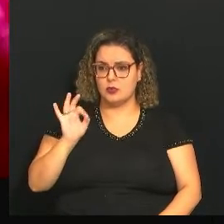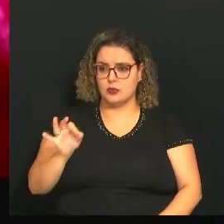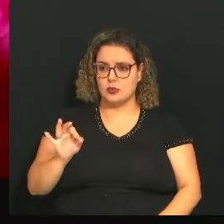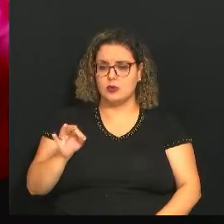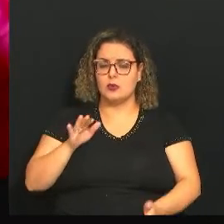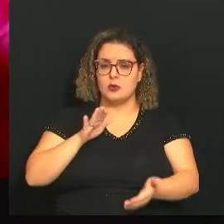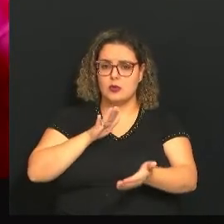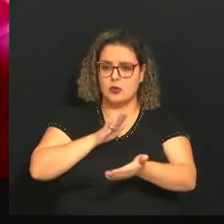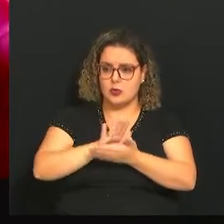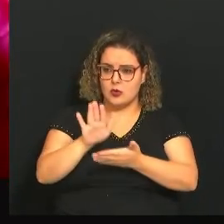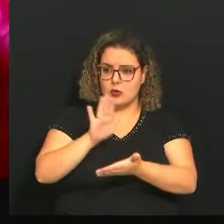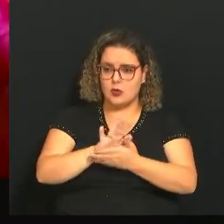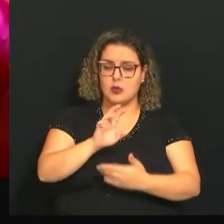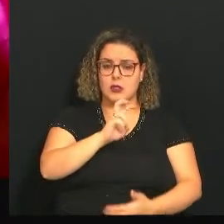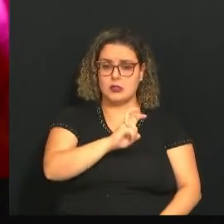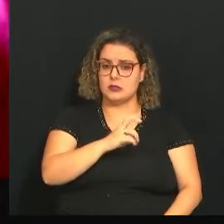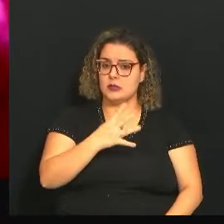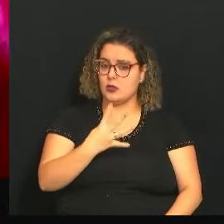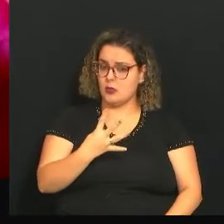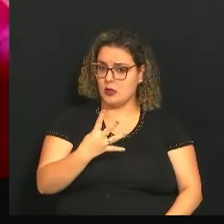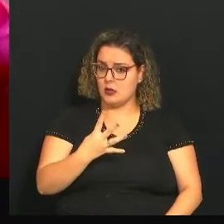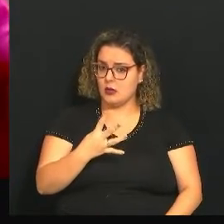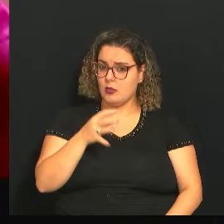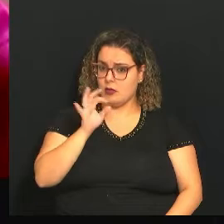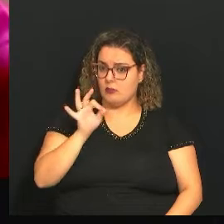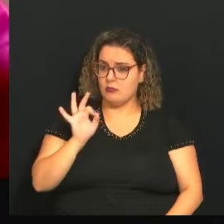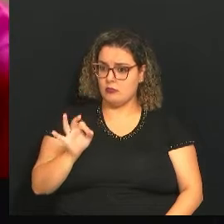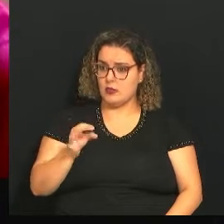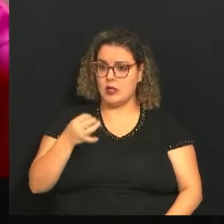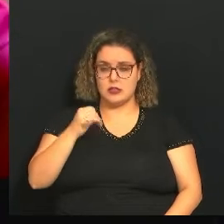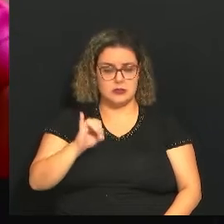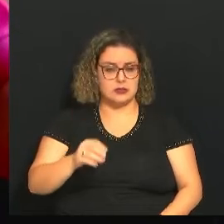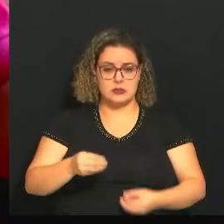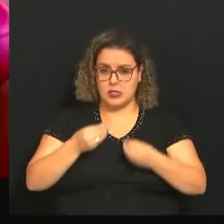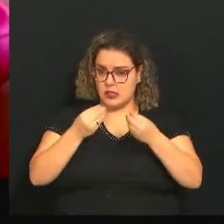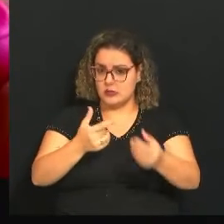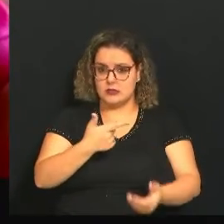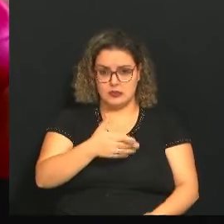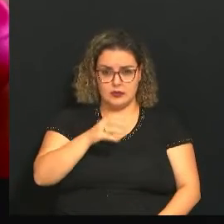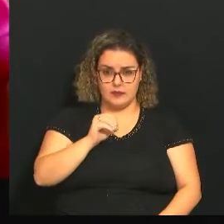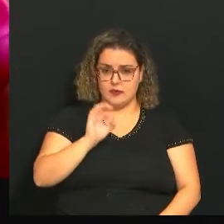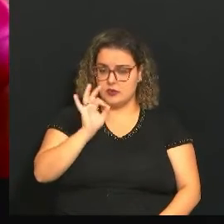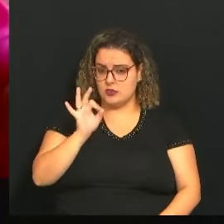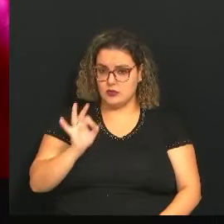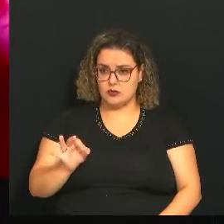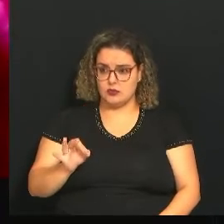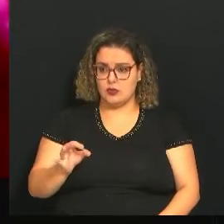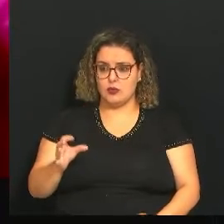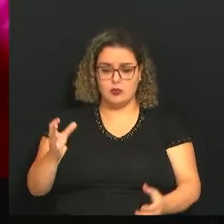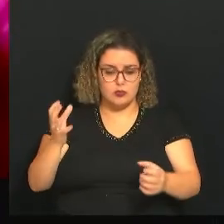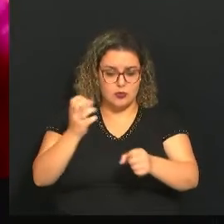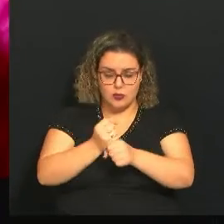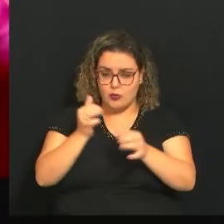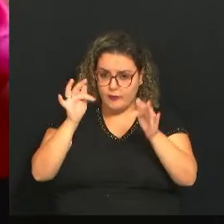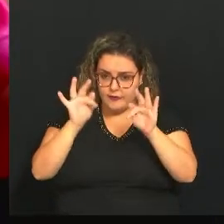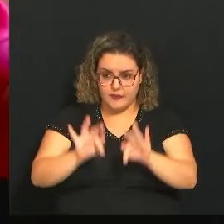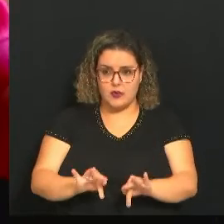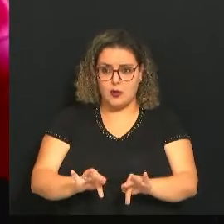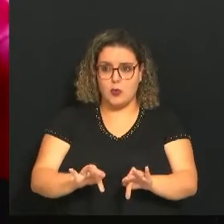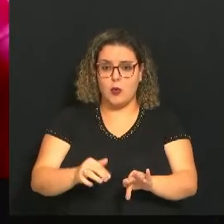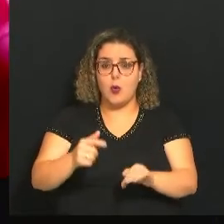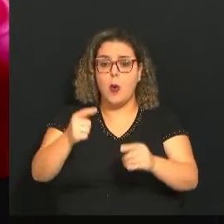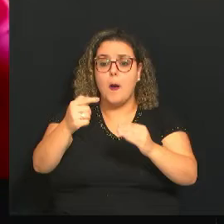Fiscal é 54%. Mas se ele desse 20% em janeiro, fecharia o final do ano com menos de 40%, não estaria